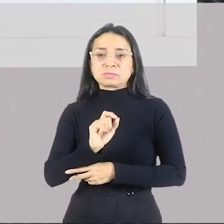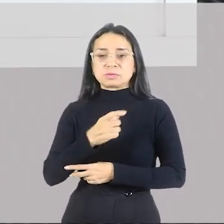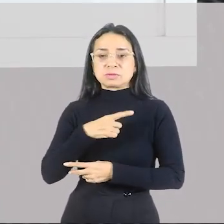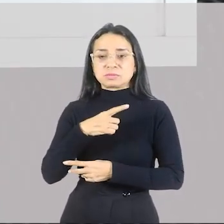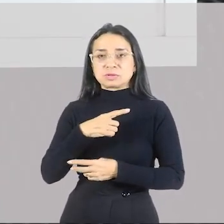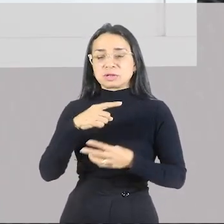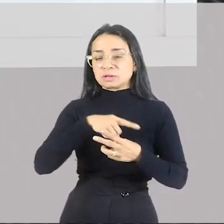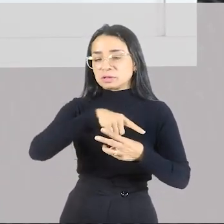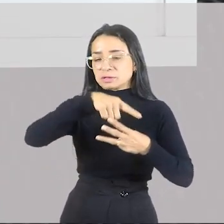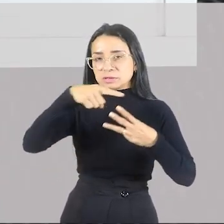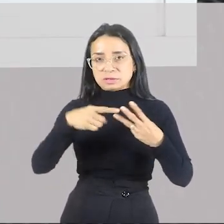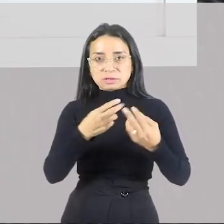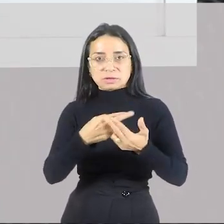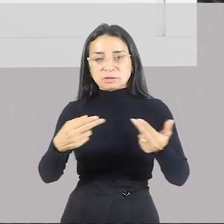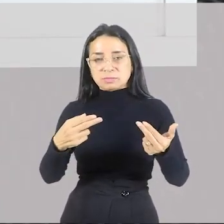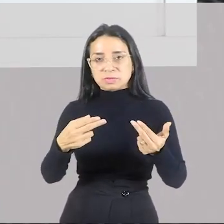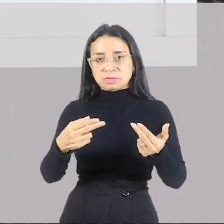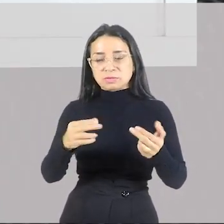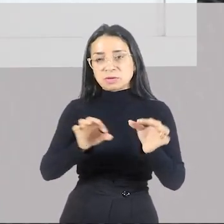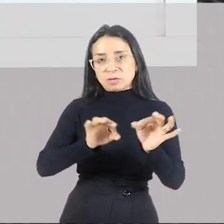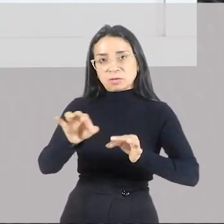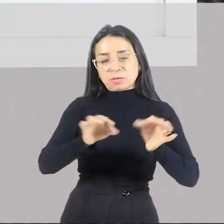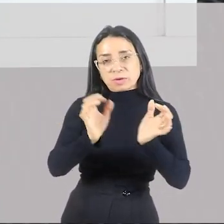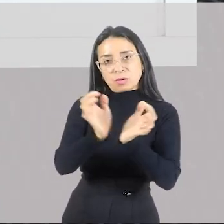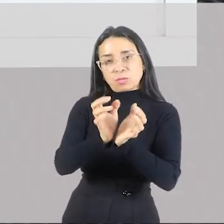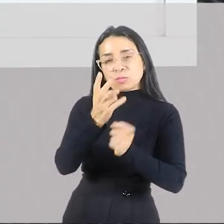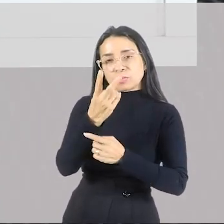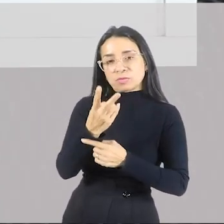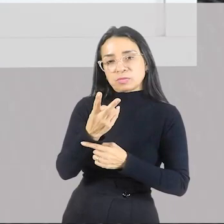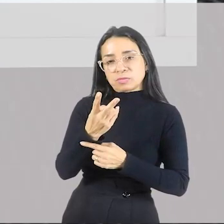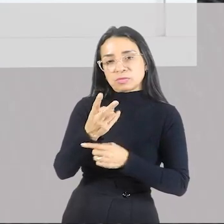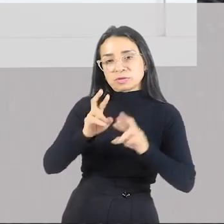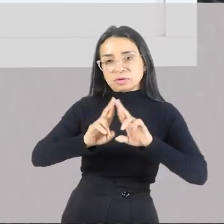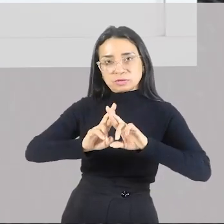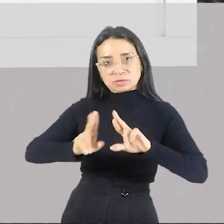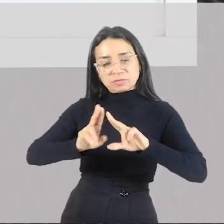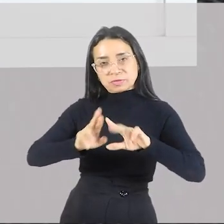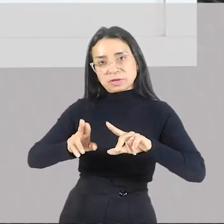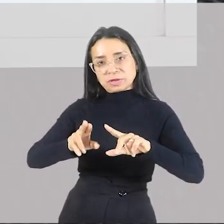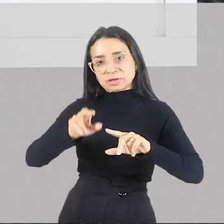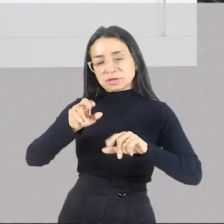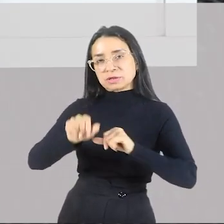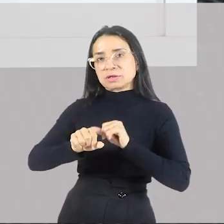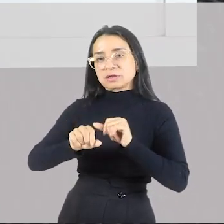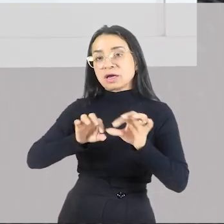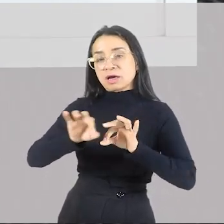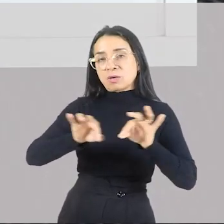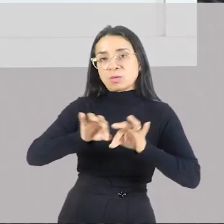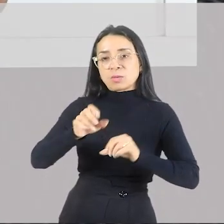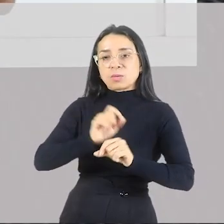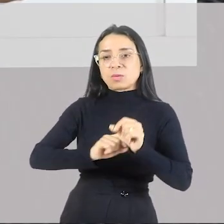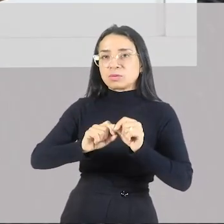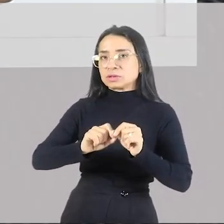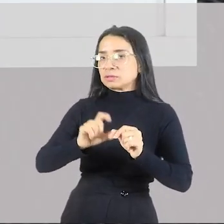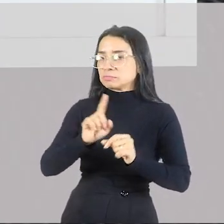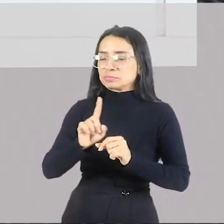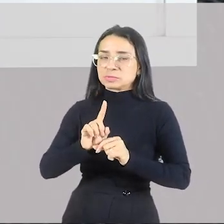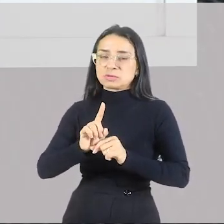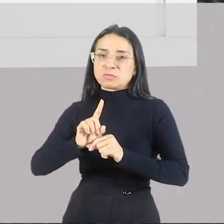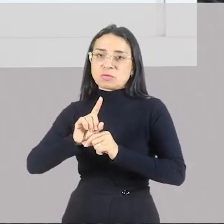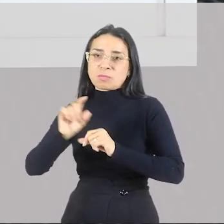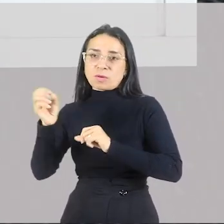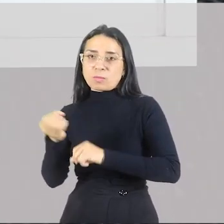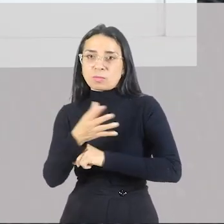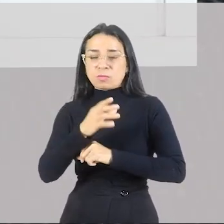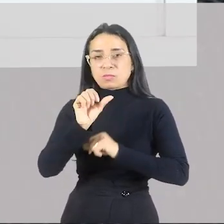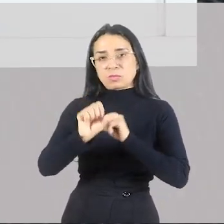3 elementos para formar grupo de 2. A diferença é que, nessa situação, a ordem não interfere, não forma um novo grupo